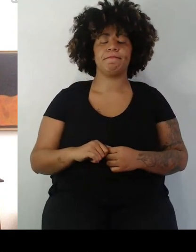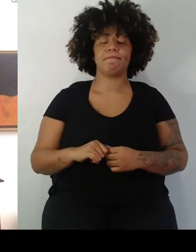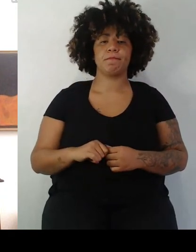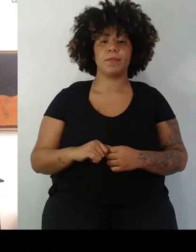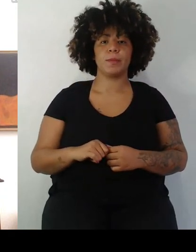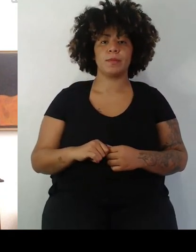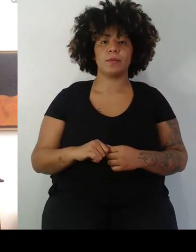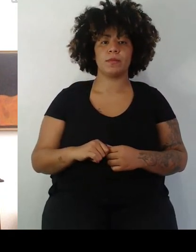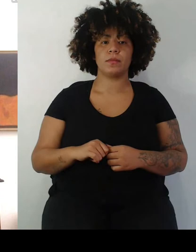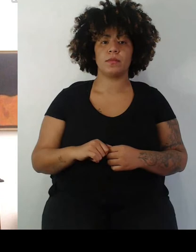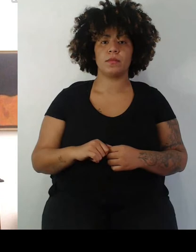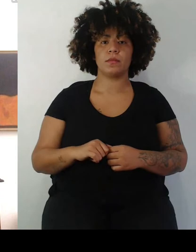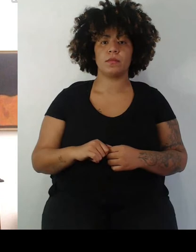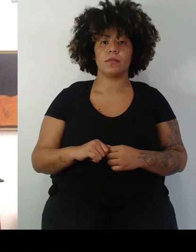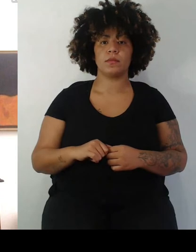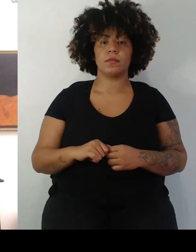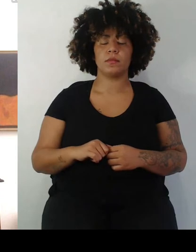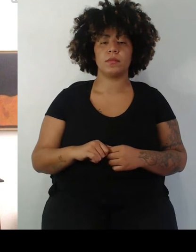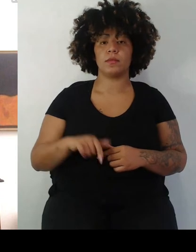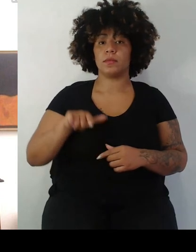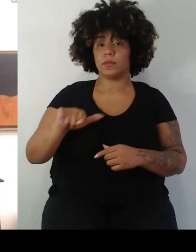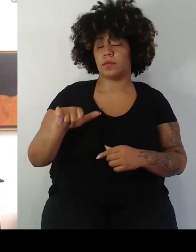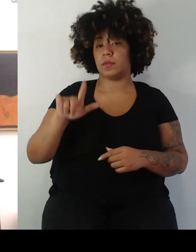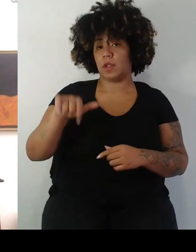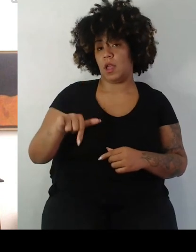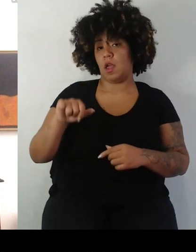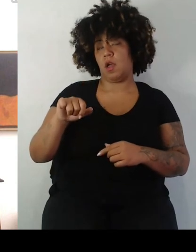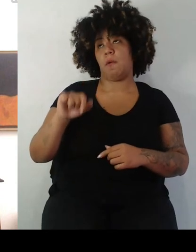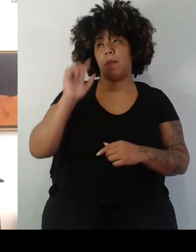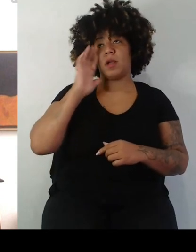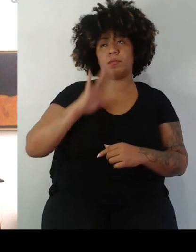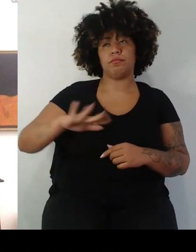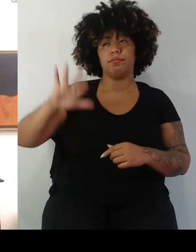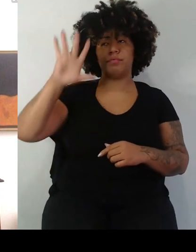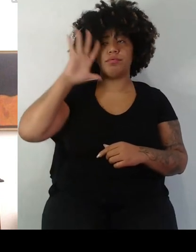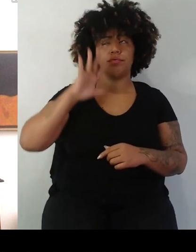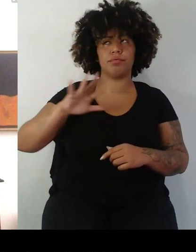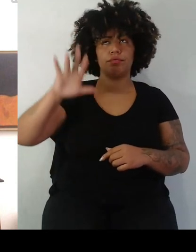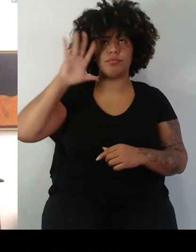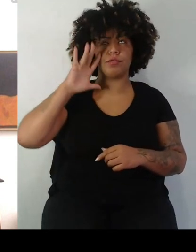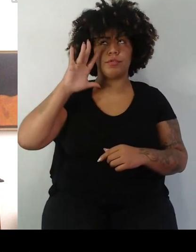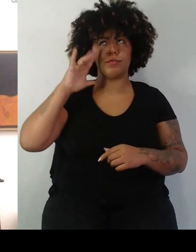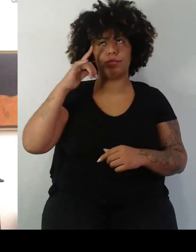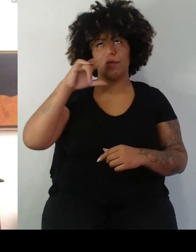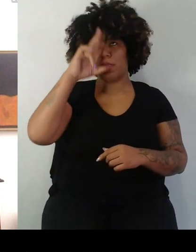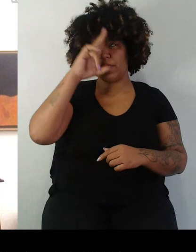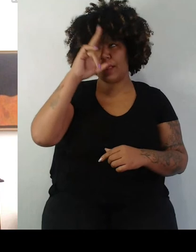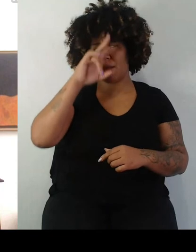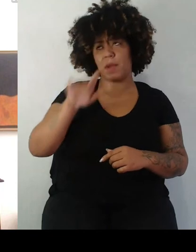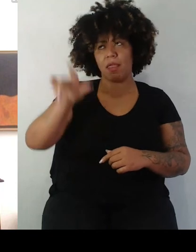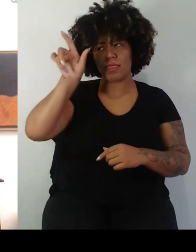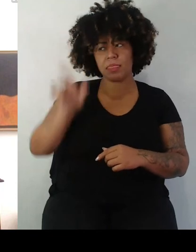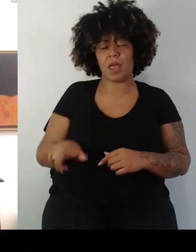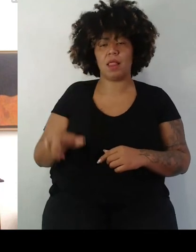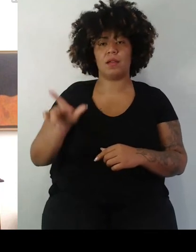que essa é uma imagem uma imagem primeira que nós podemos criar a respeito dele